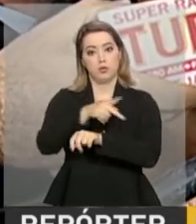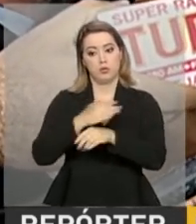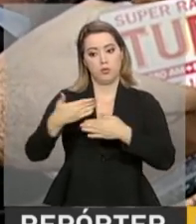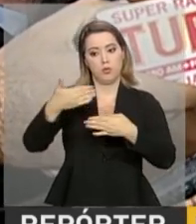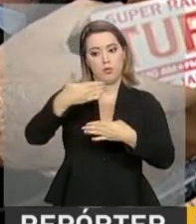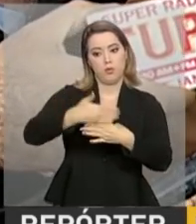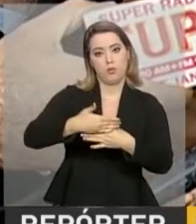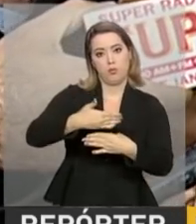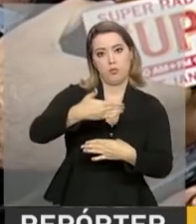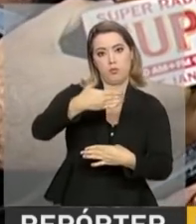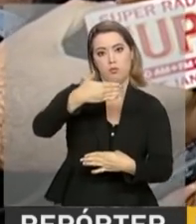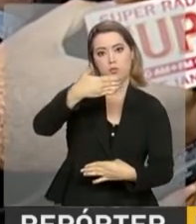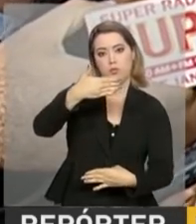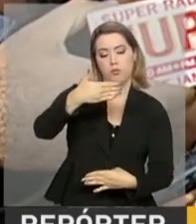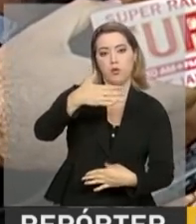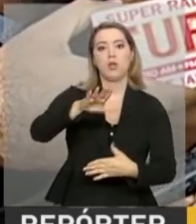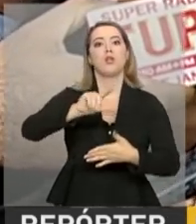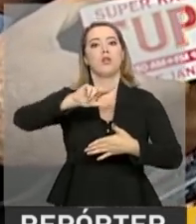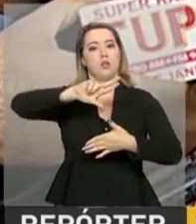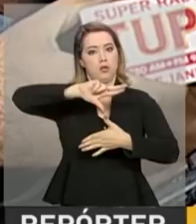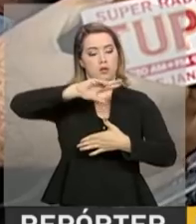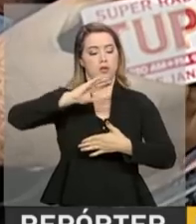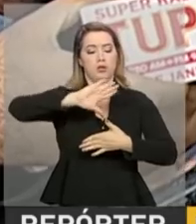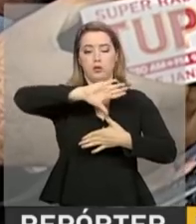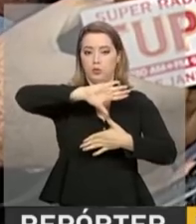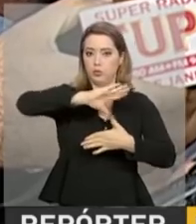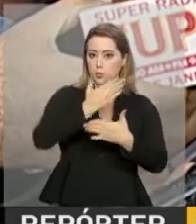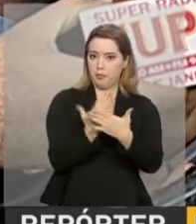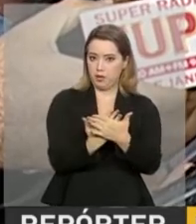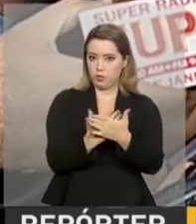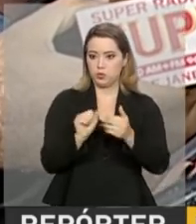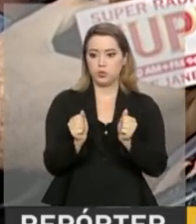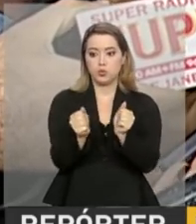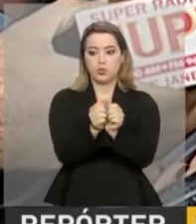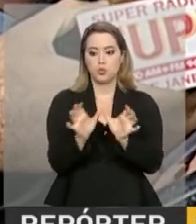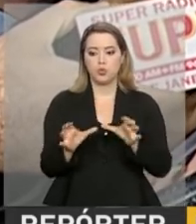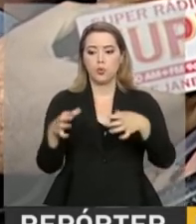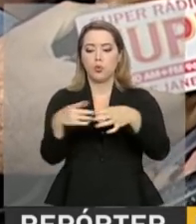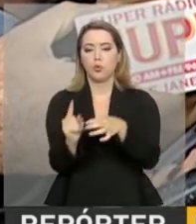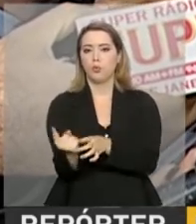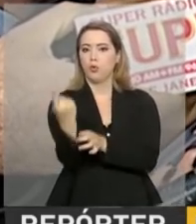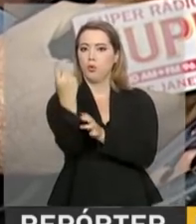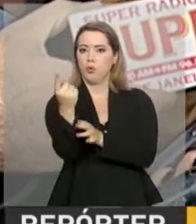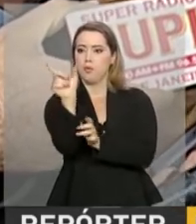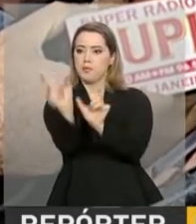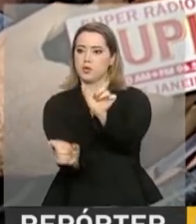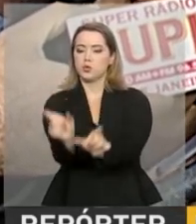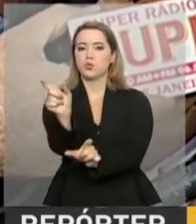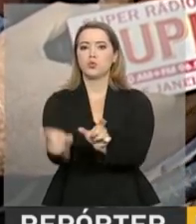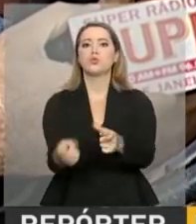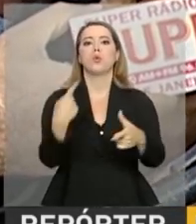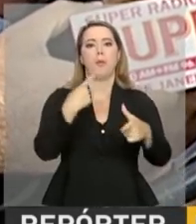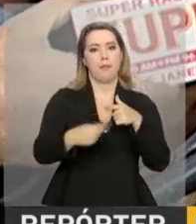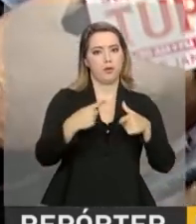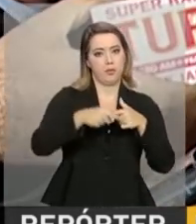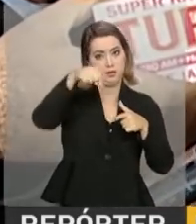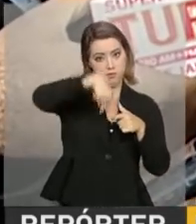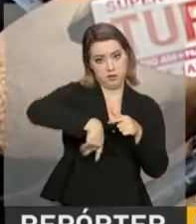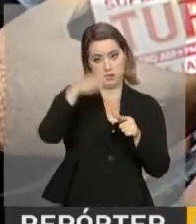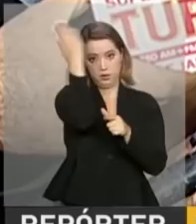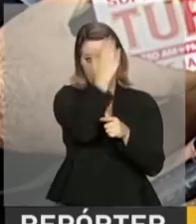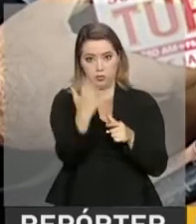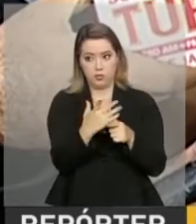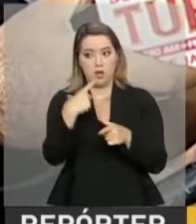do Mercosul, de criminosos. Então você poderia, por exemplo, um criminoso que cometeu um crime no Brasil e se